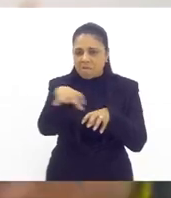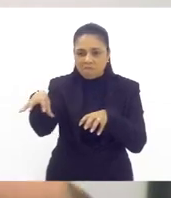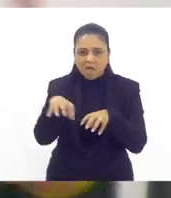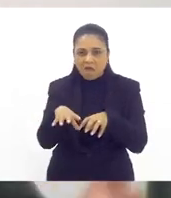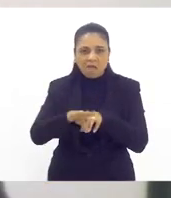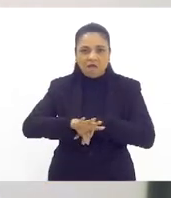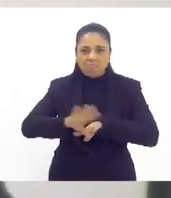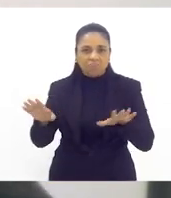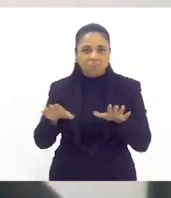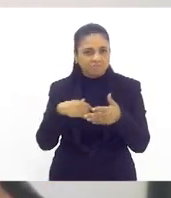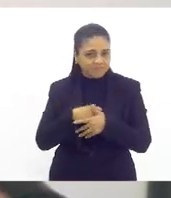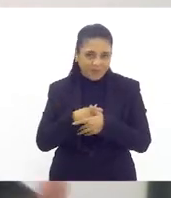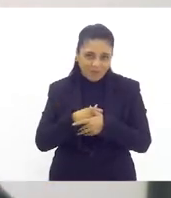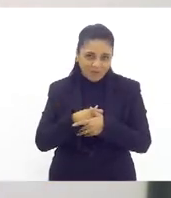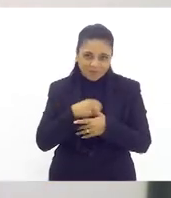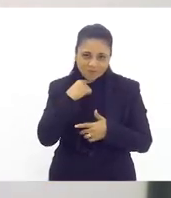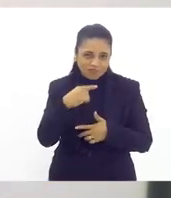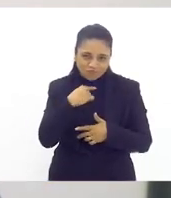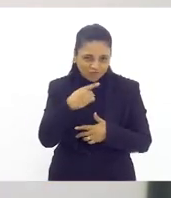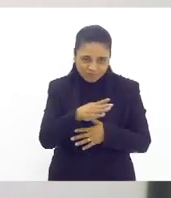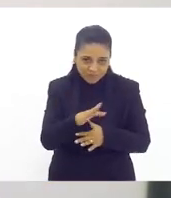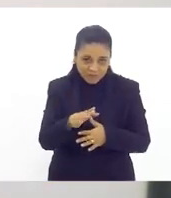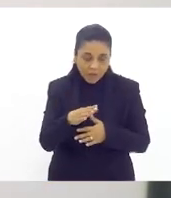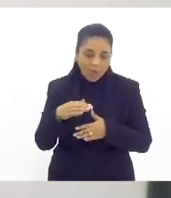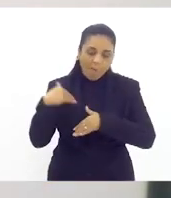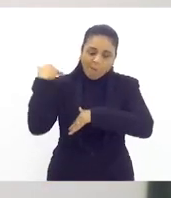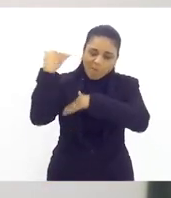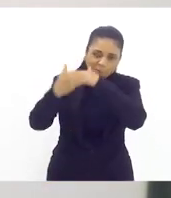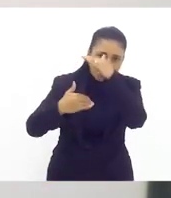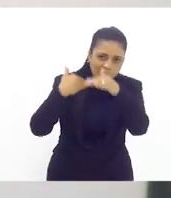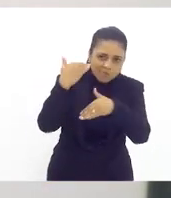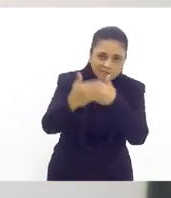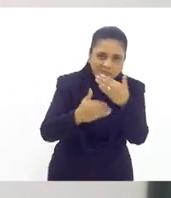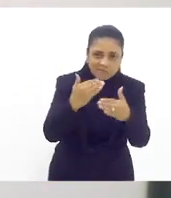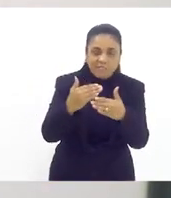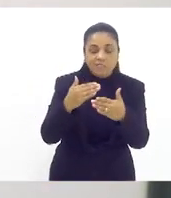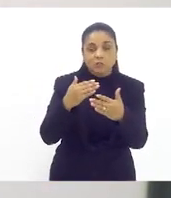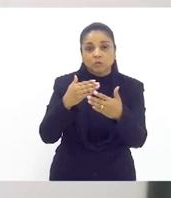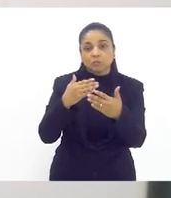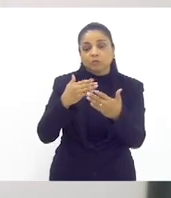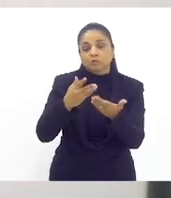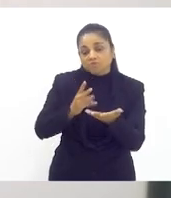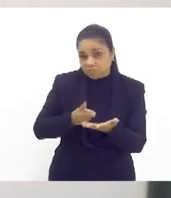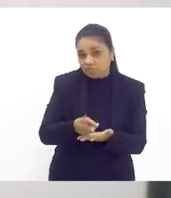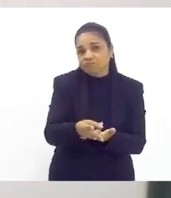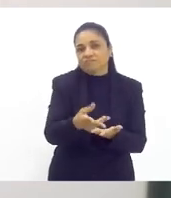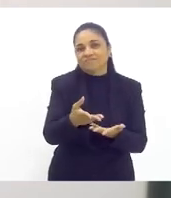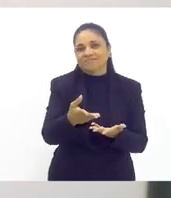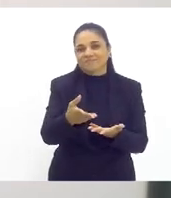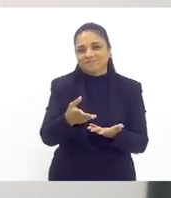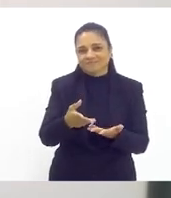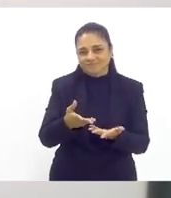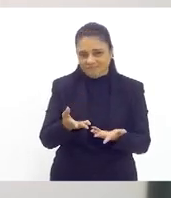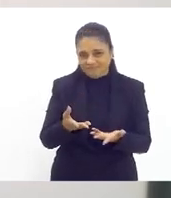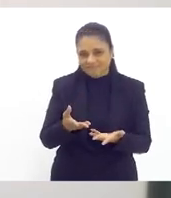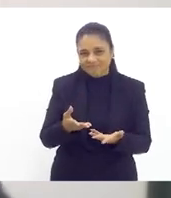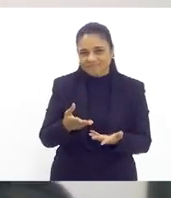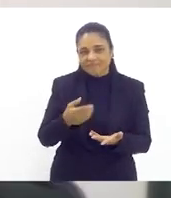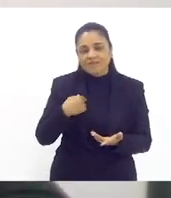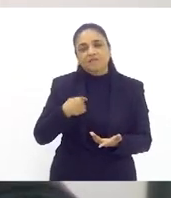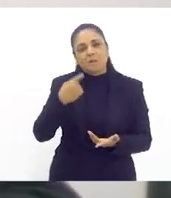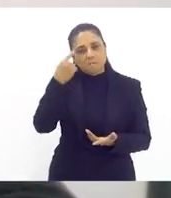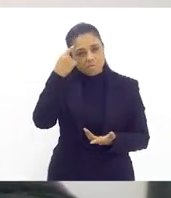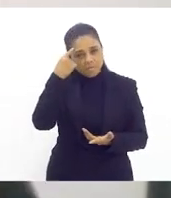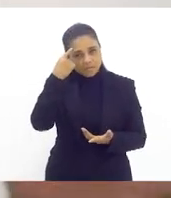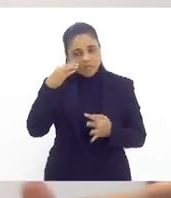ficou por isso mesmo dá para se pensar um processo um pouco mais que fica né isso dá para pensar